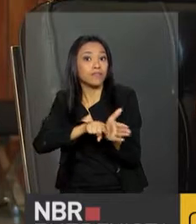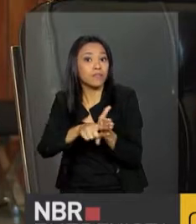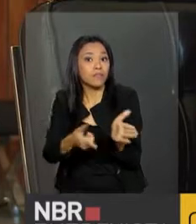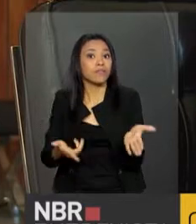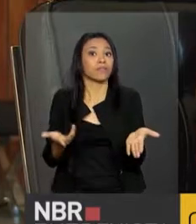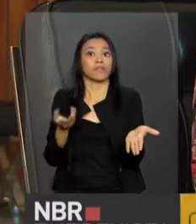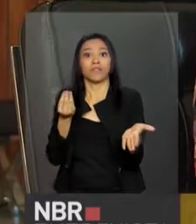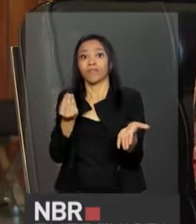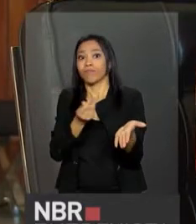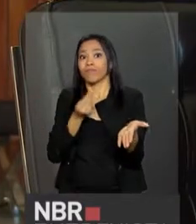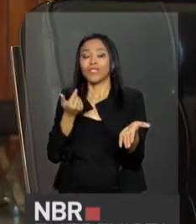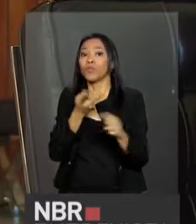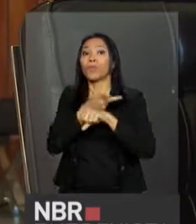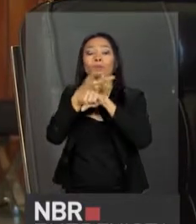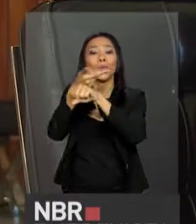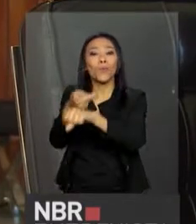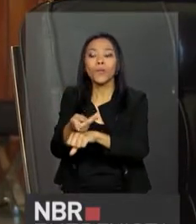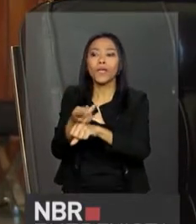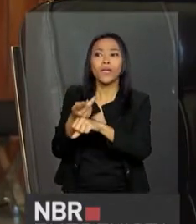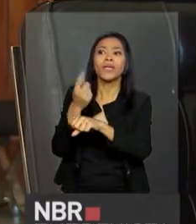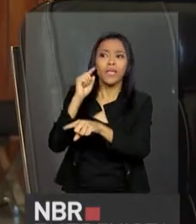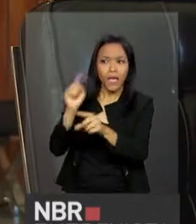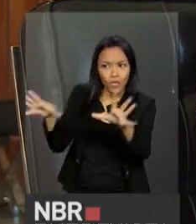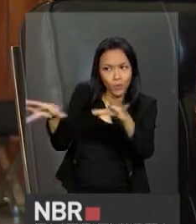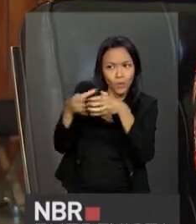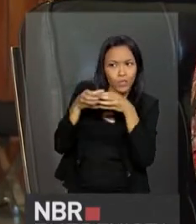que não procuram ter um feedback